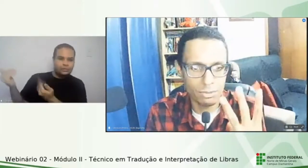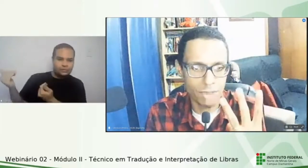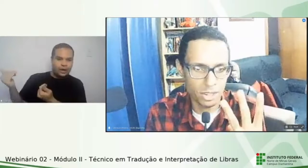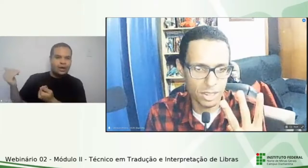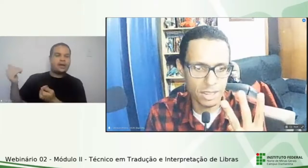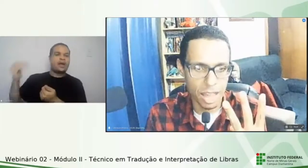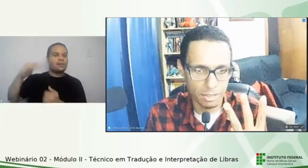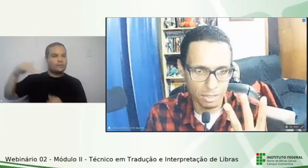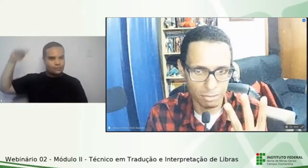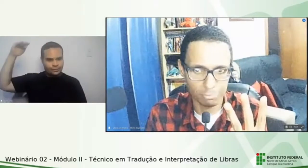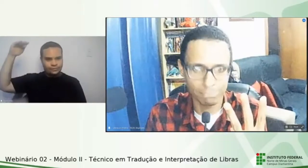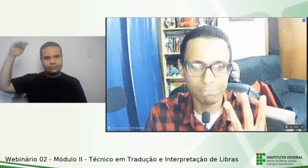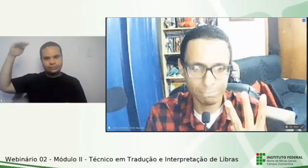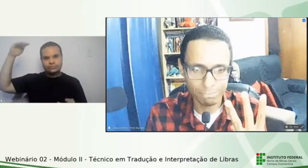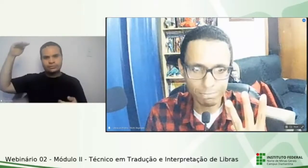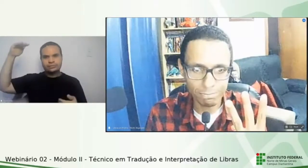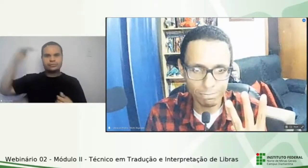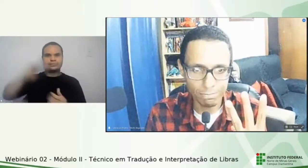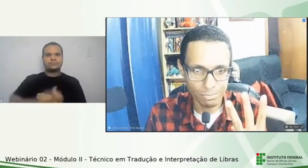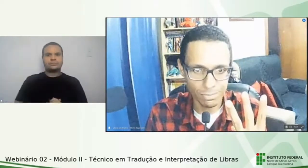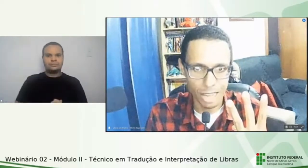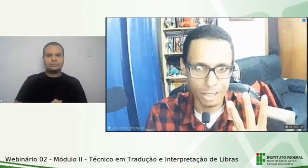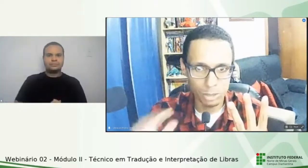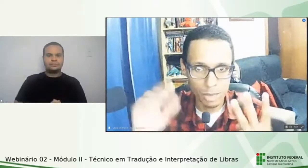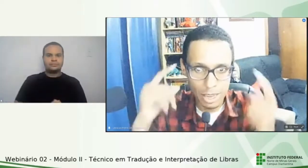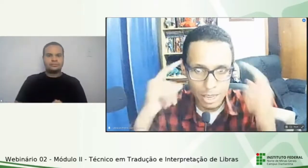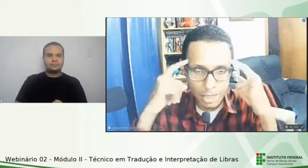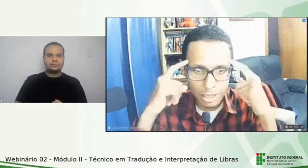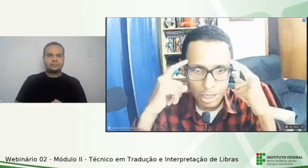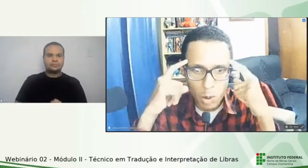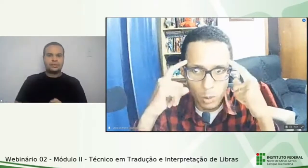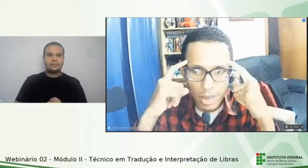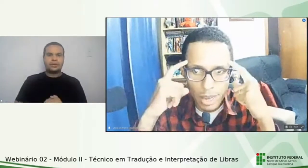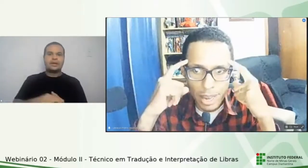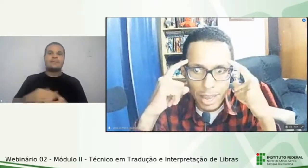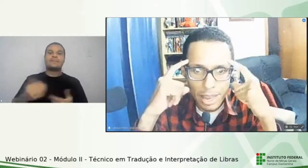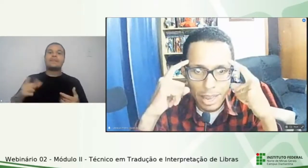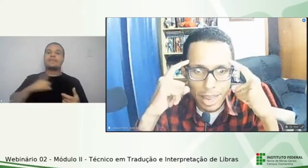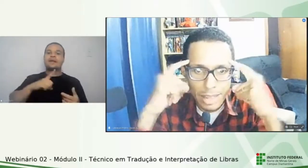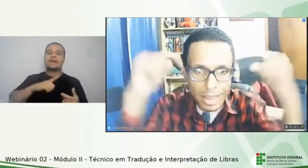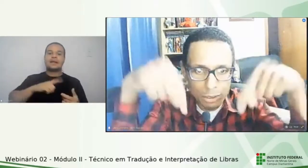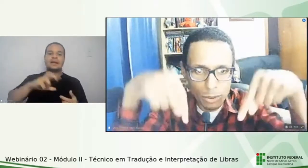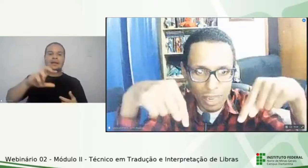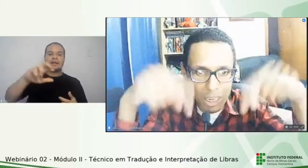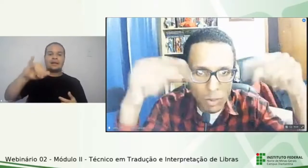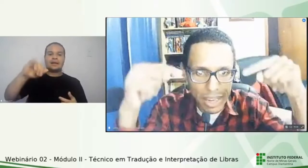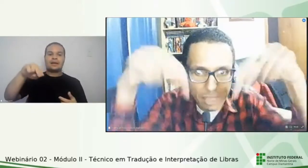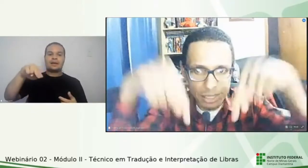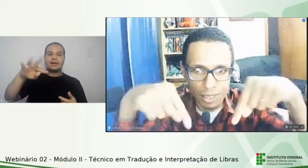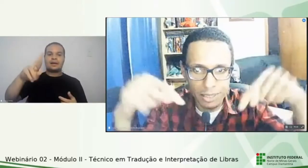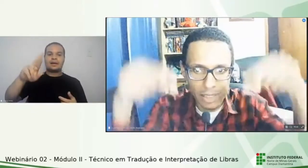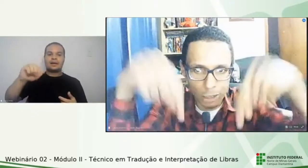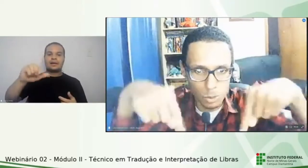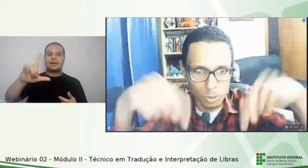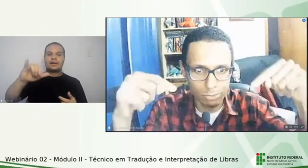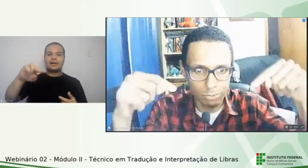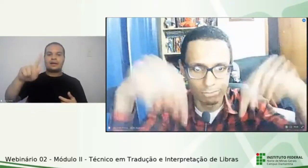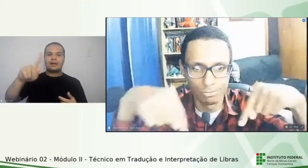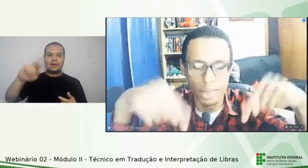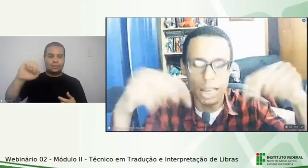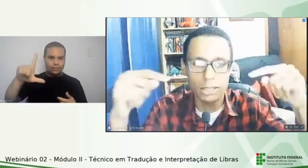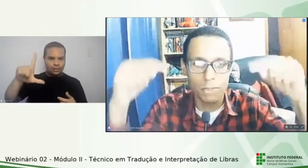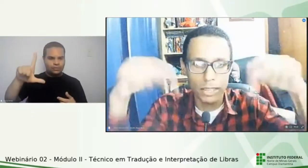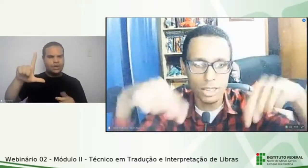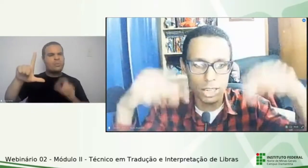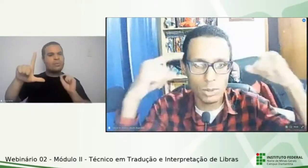São faixas etárias. Tá? Então, intralingual. É dentro da língua. Intra, dentro.